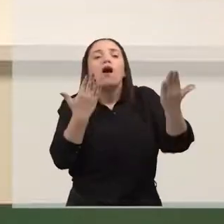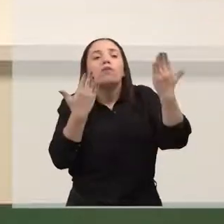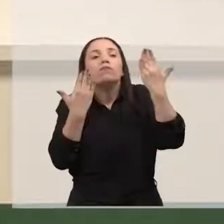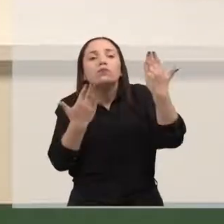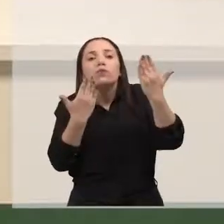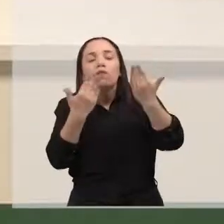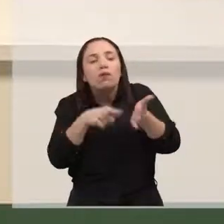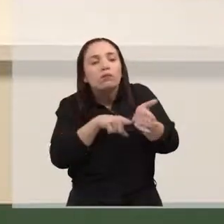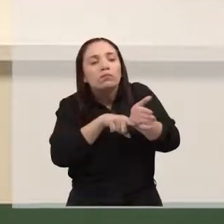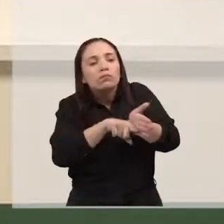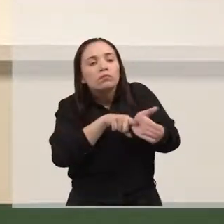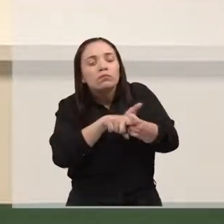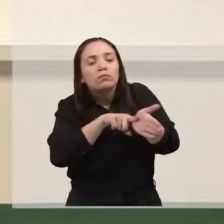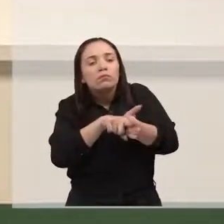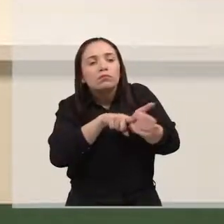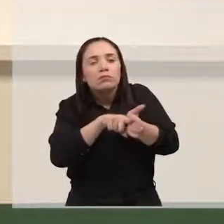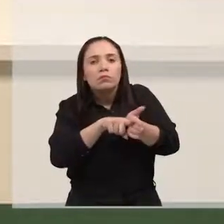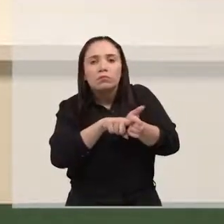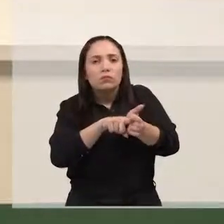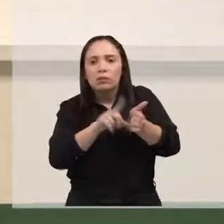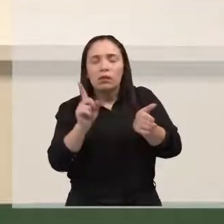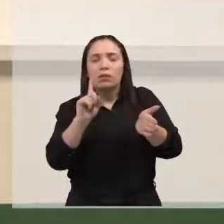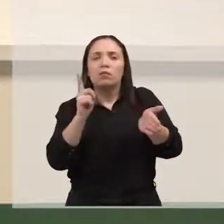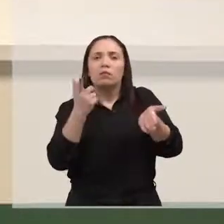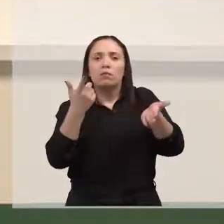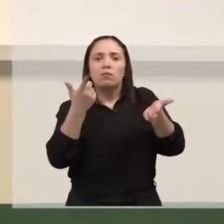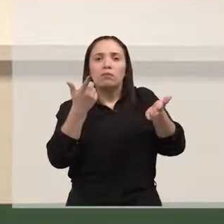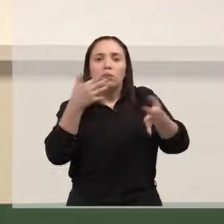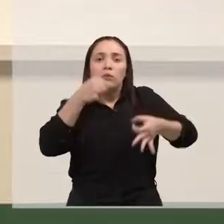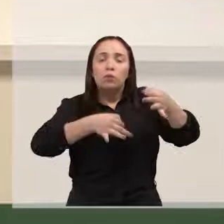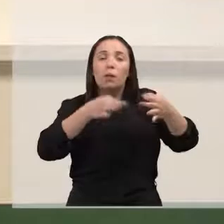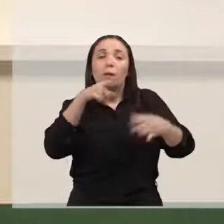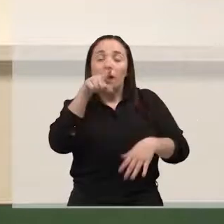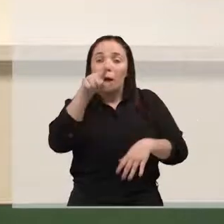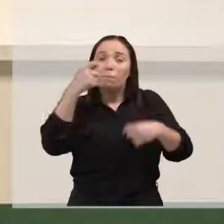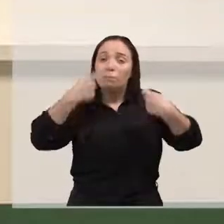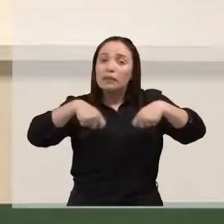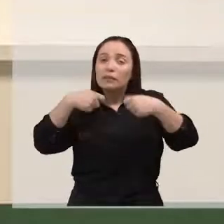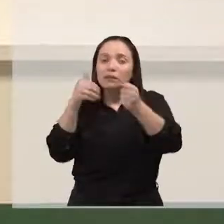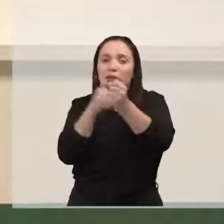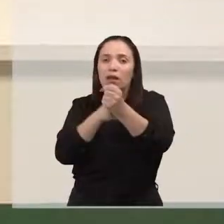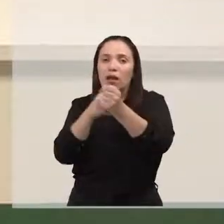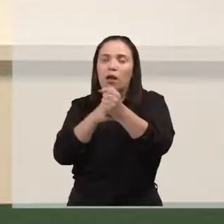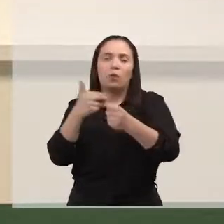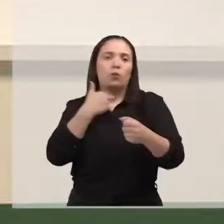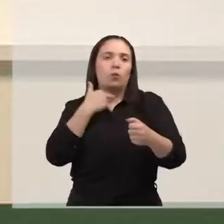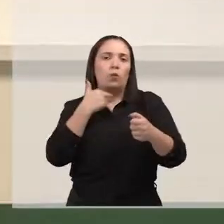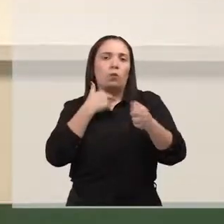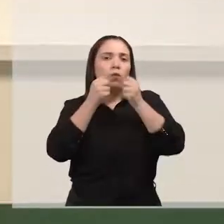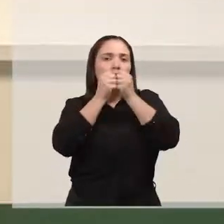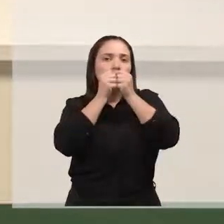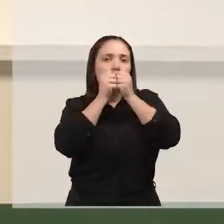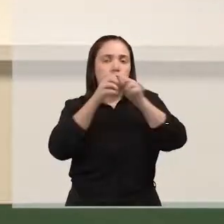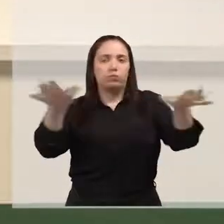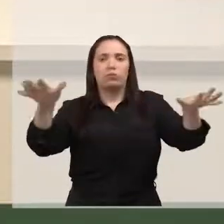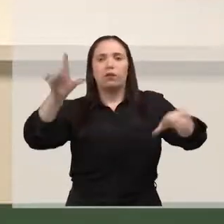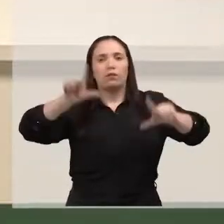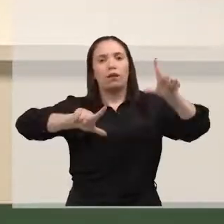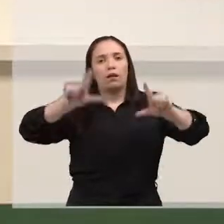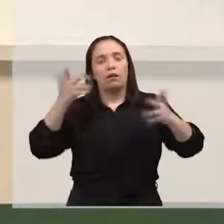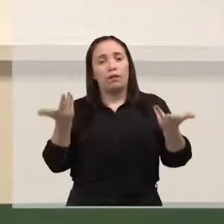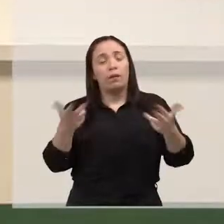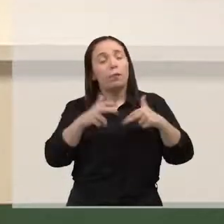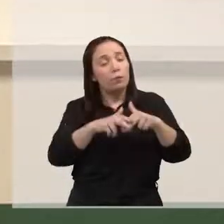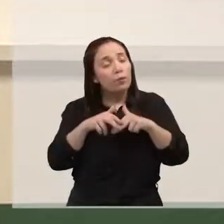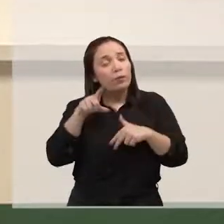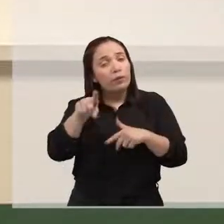né? Ele passa a ser condenado por ter feito isso. Mas isso aí era para ter sido feito em sigilo. Não podia ter sido vazado para a imprensa. Pois é, esse é o nosso